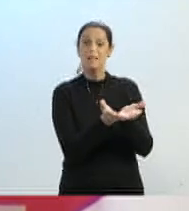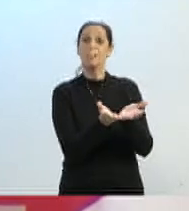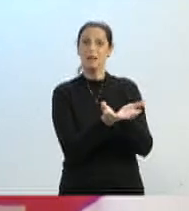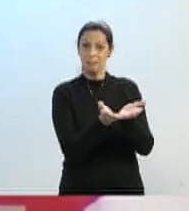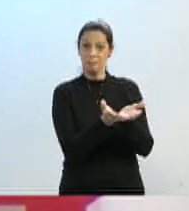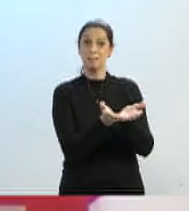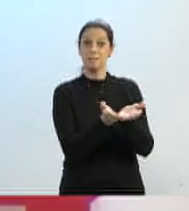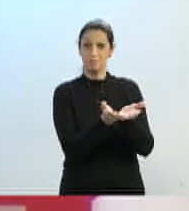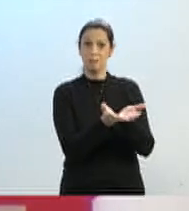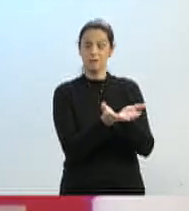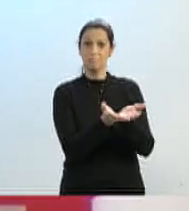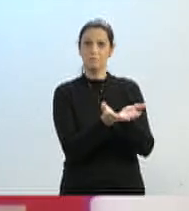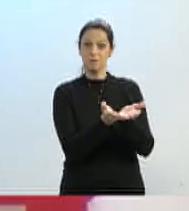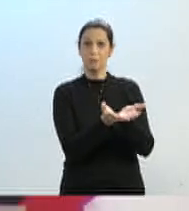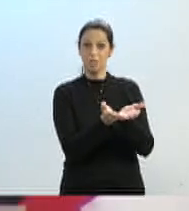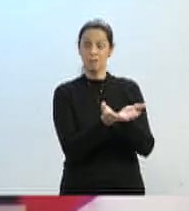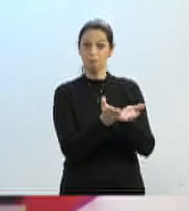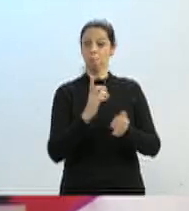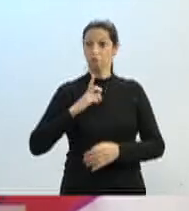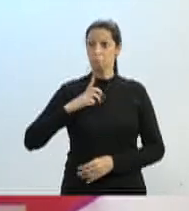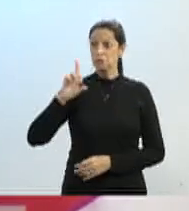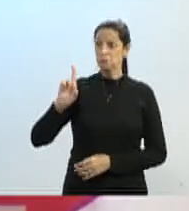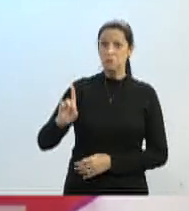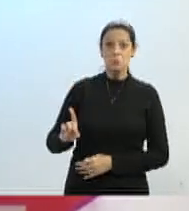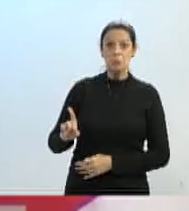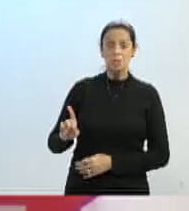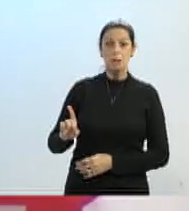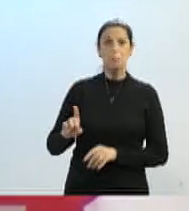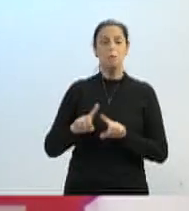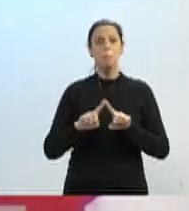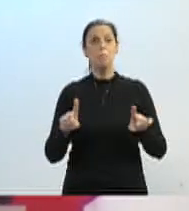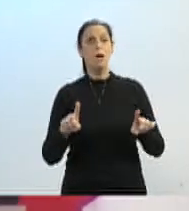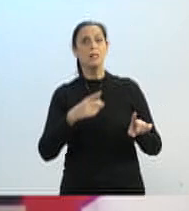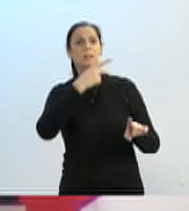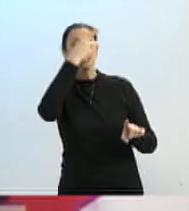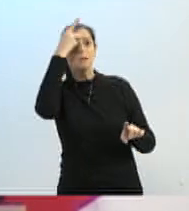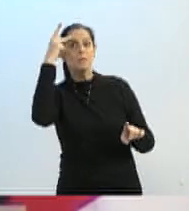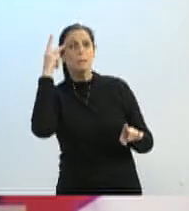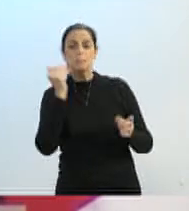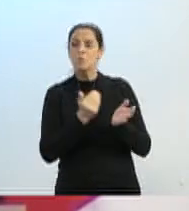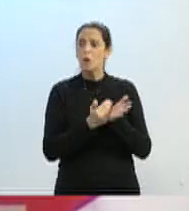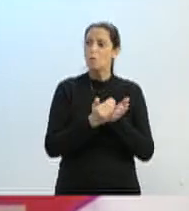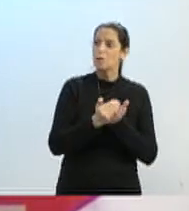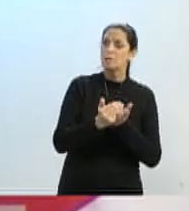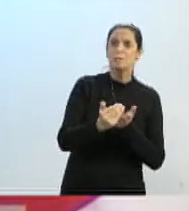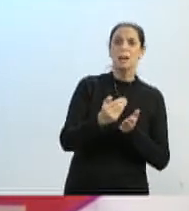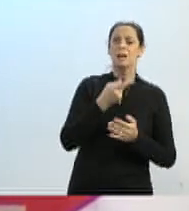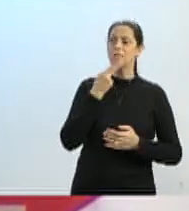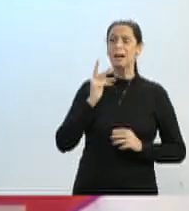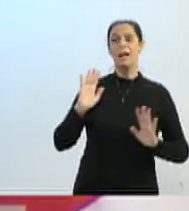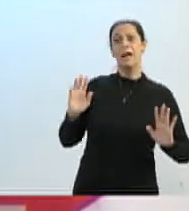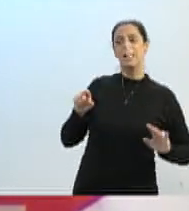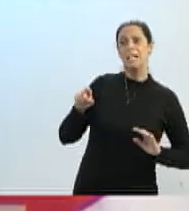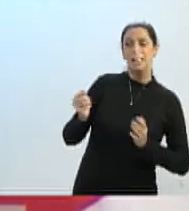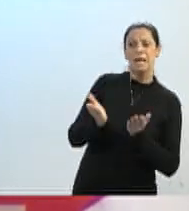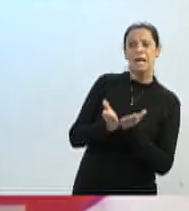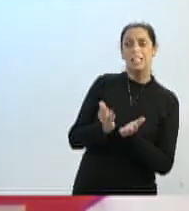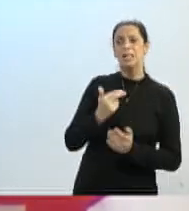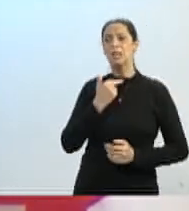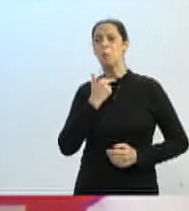abertamente os nossos direitos cercados com as justificativas mais frágeis possíveis.